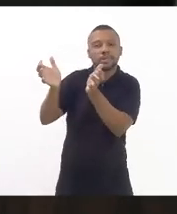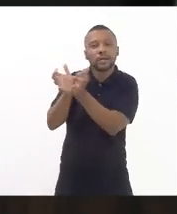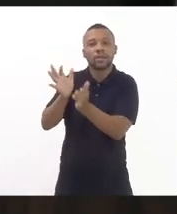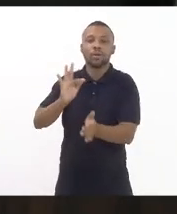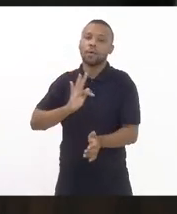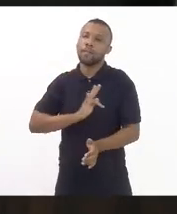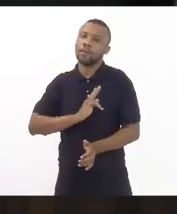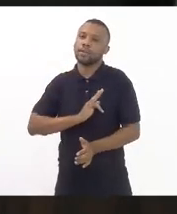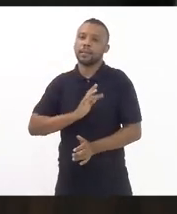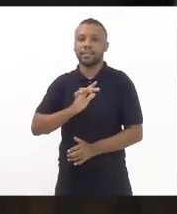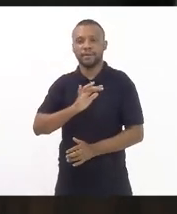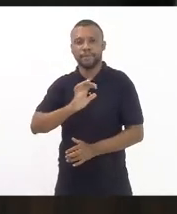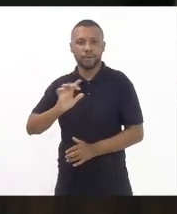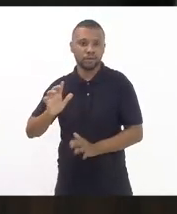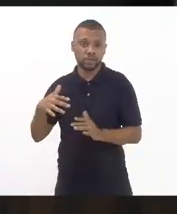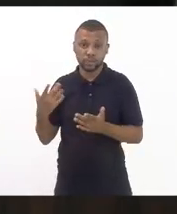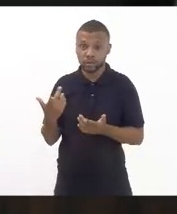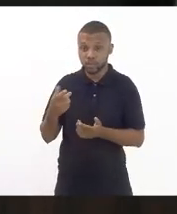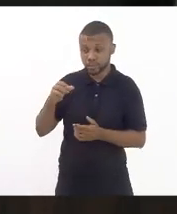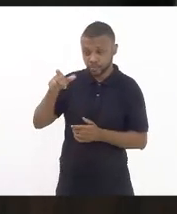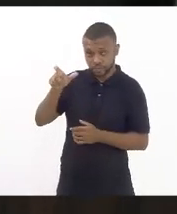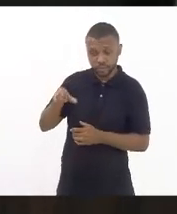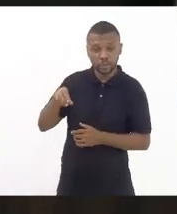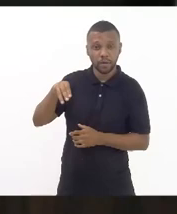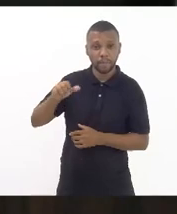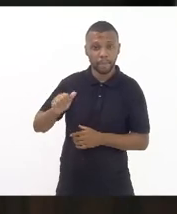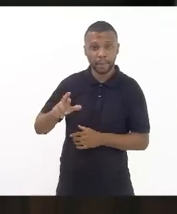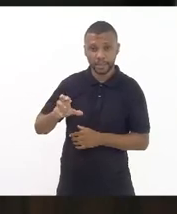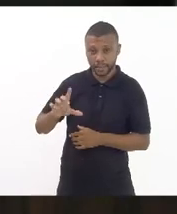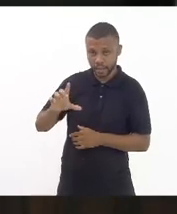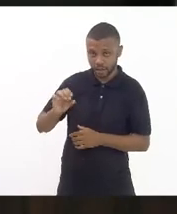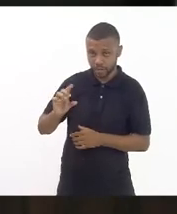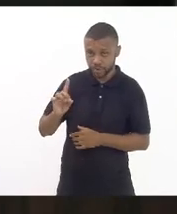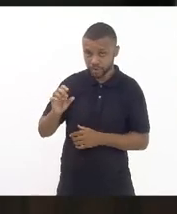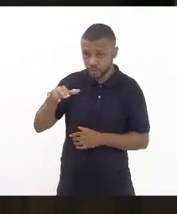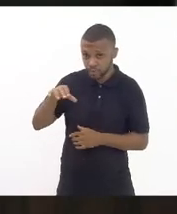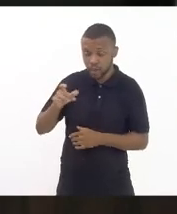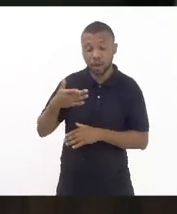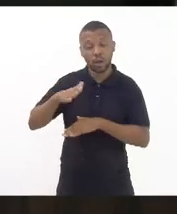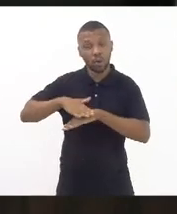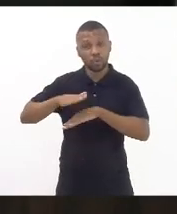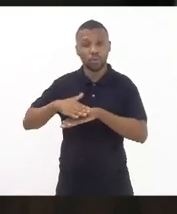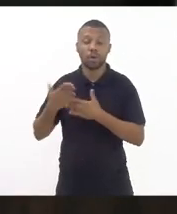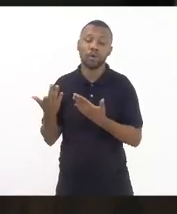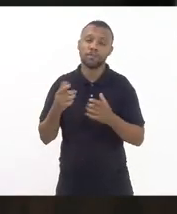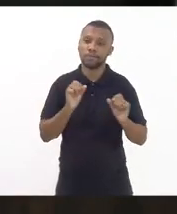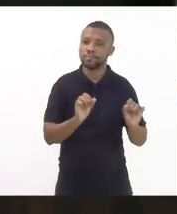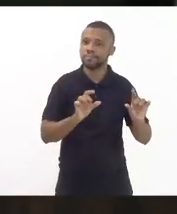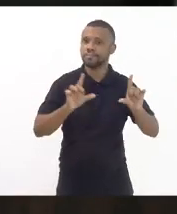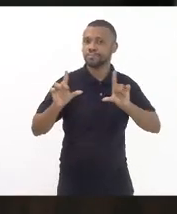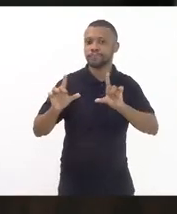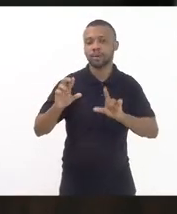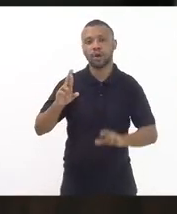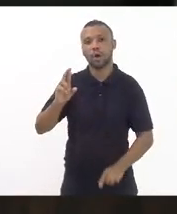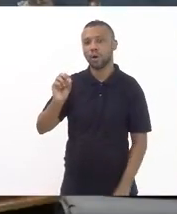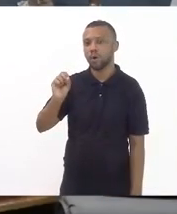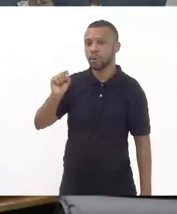Dino é o autor. Eu vou chamar o deputado Rosenberg Reis, na linha,